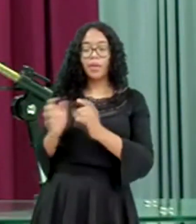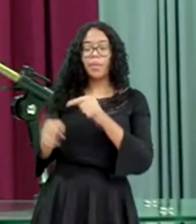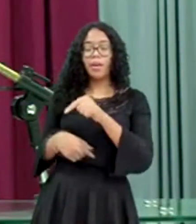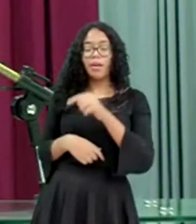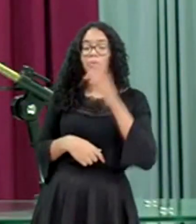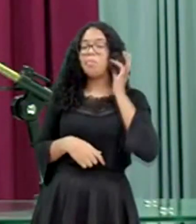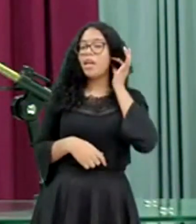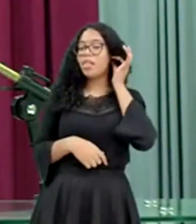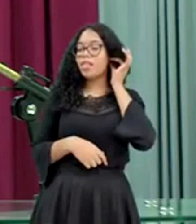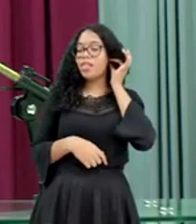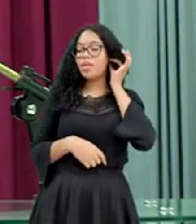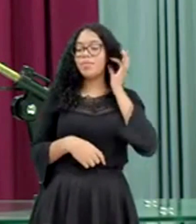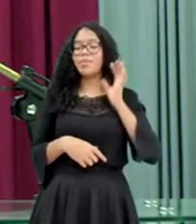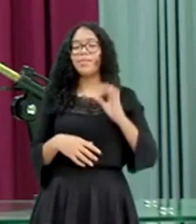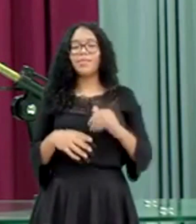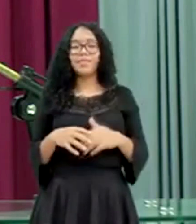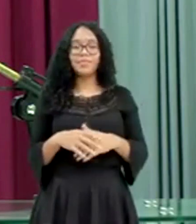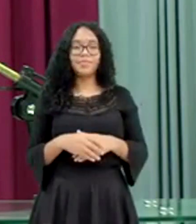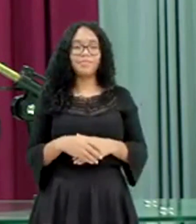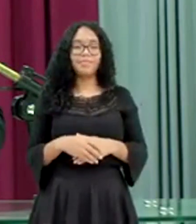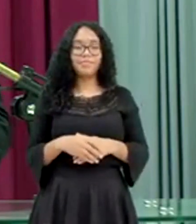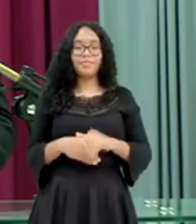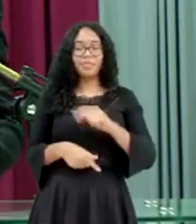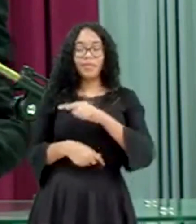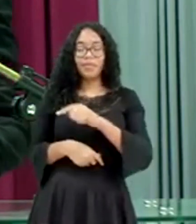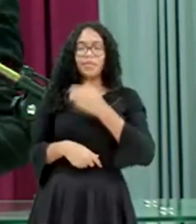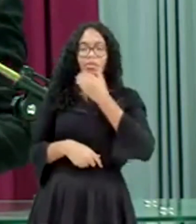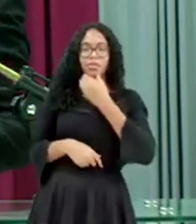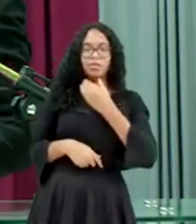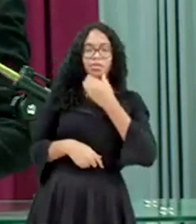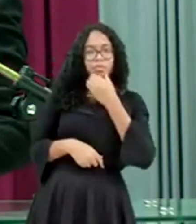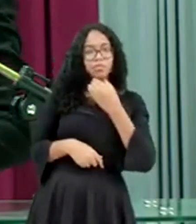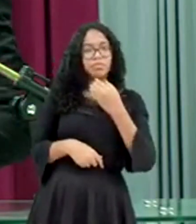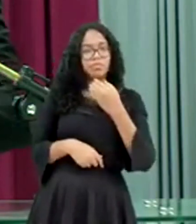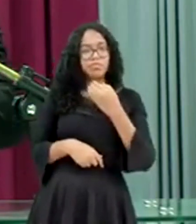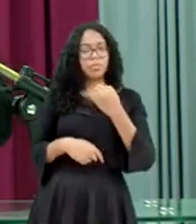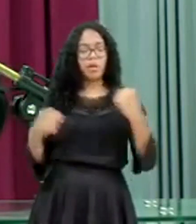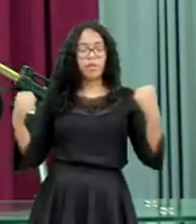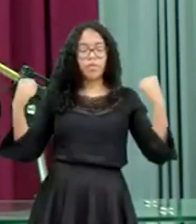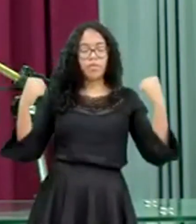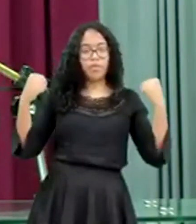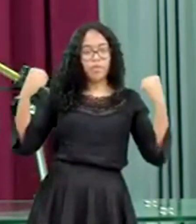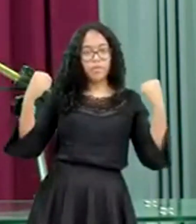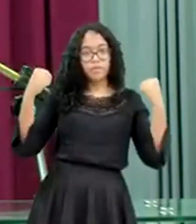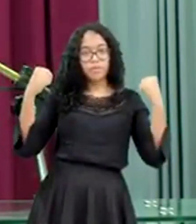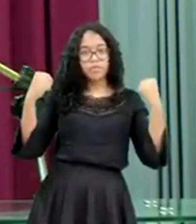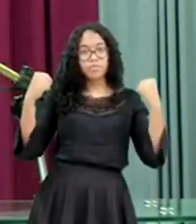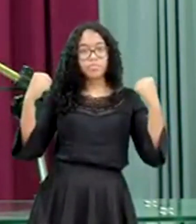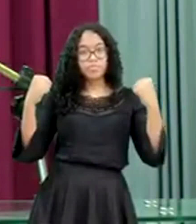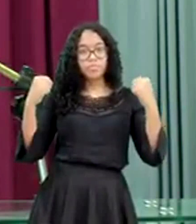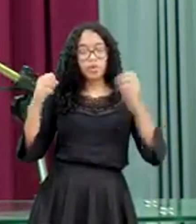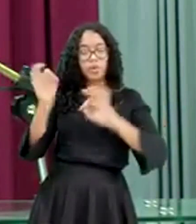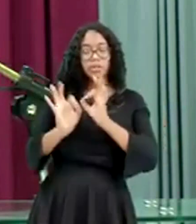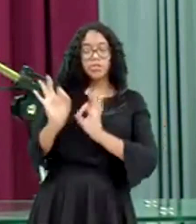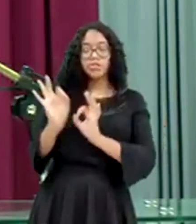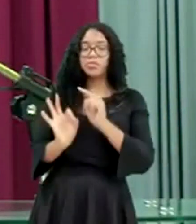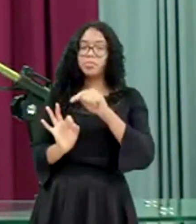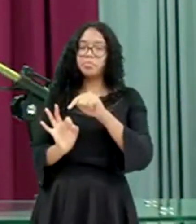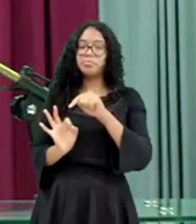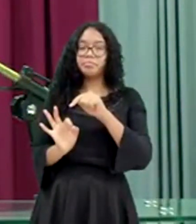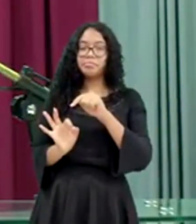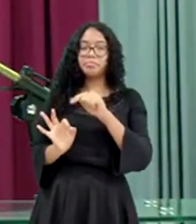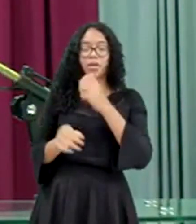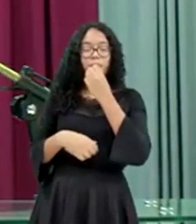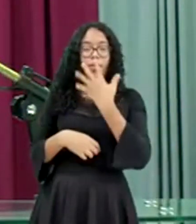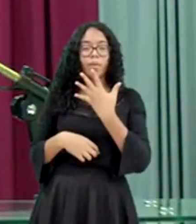bola. Os homens são treinados, são preparados. Olha, o exército, incrível.